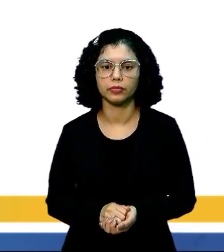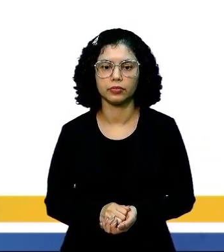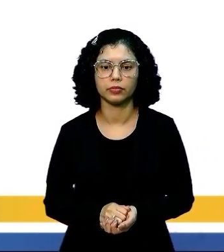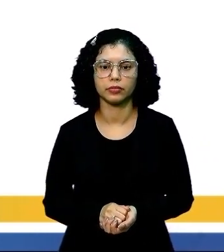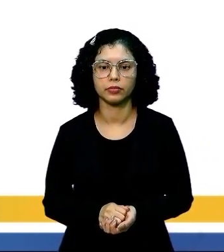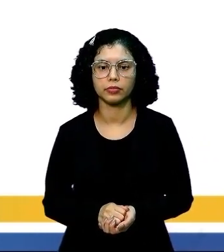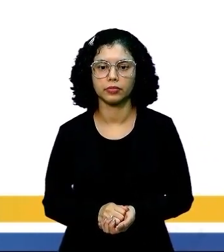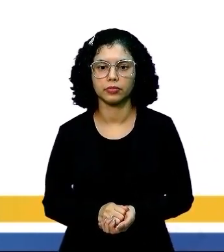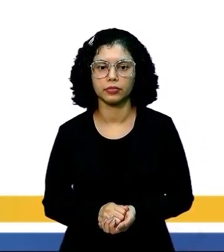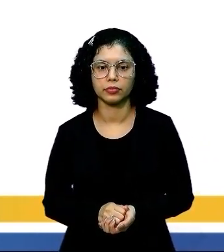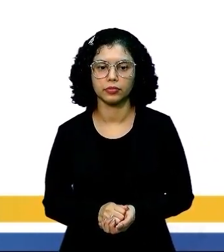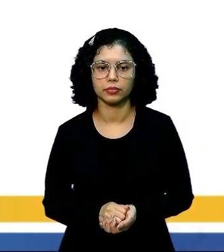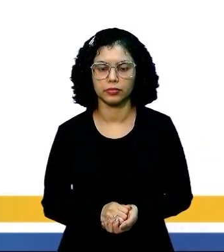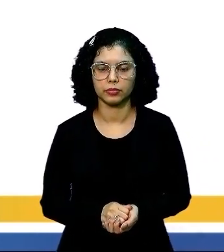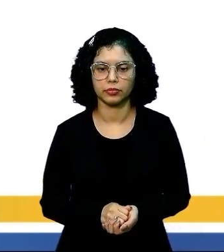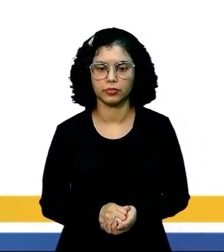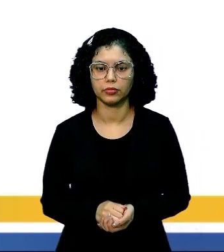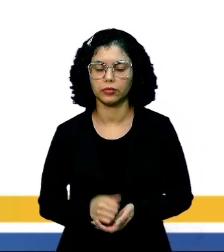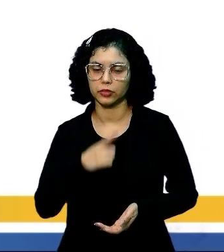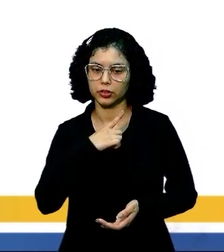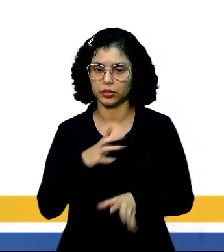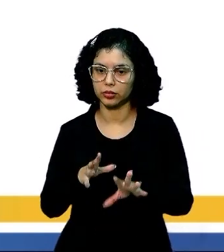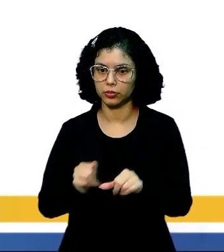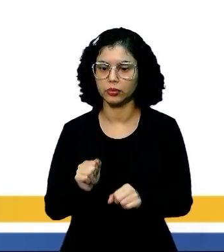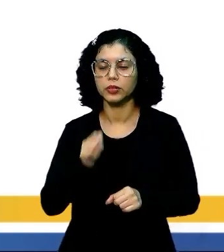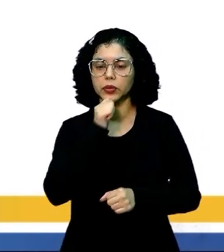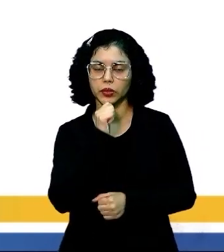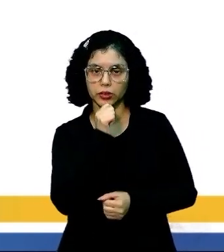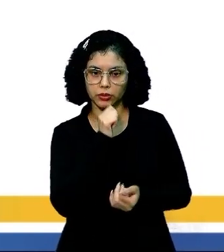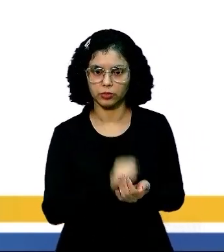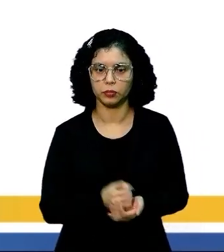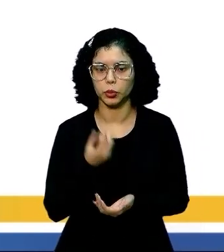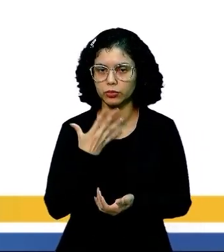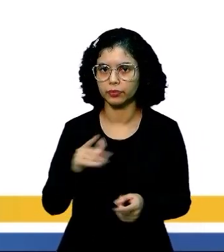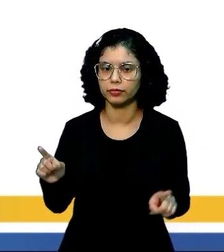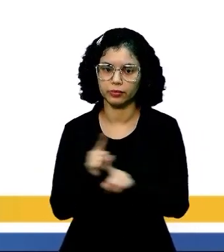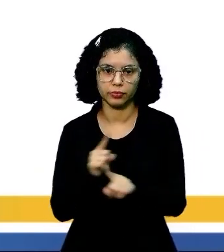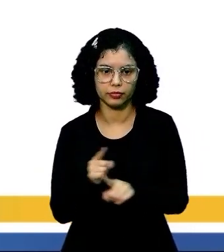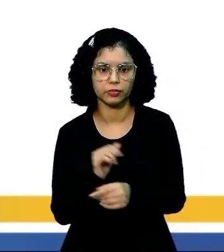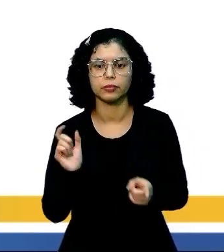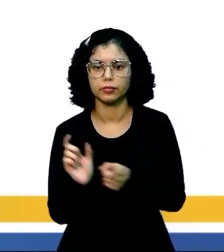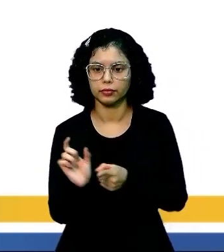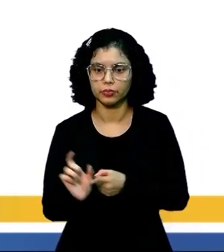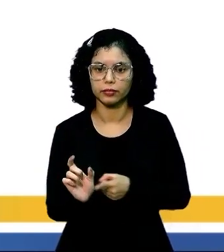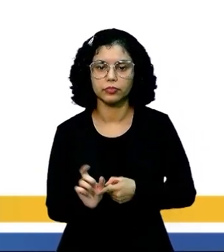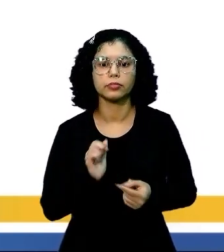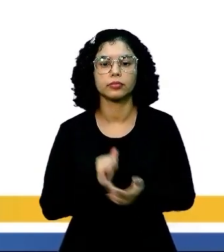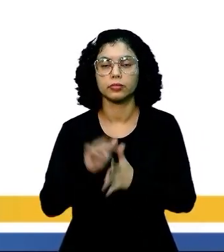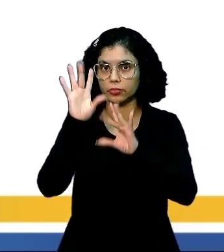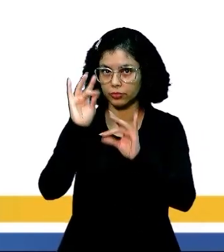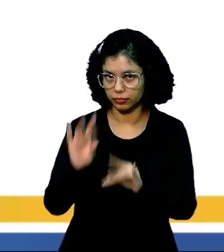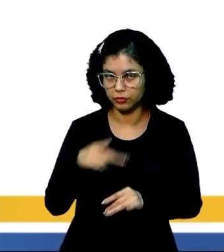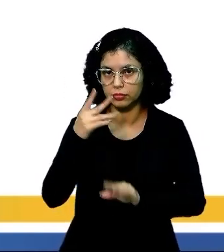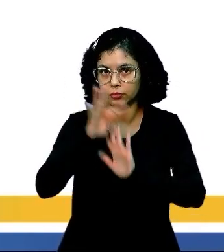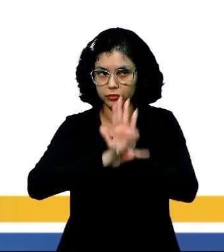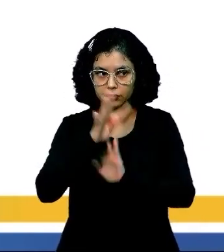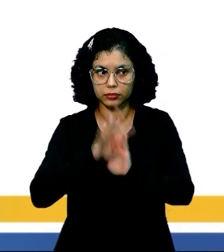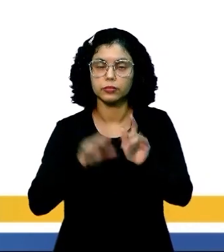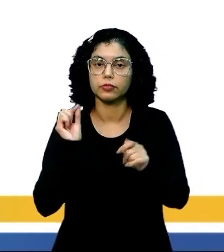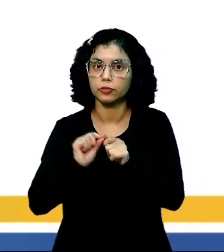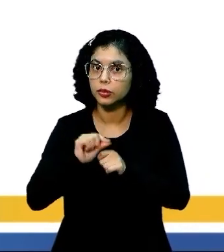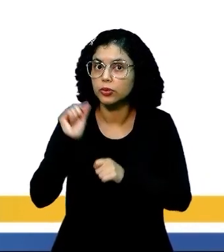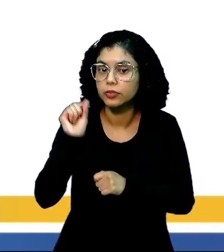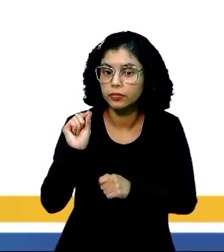Então, já excluímos duas. Obter uma formação acadêmica de excelência? Não. Essas palavras, galera, foram citadas no texto, mas para fazer o